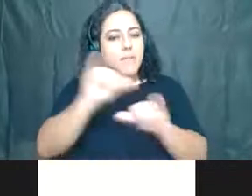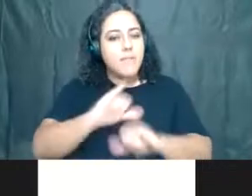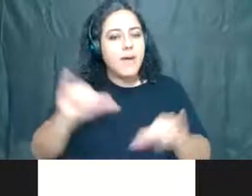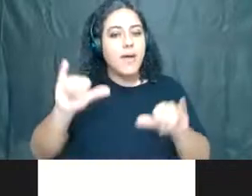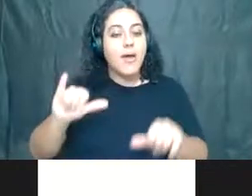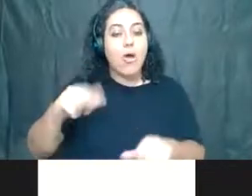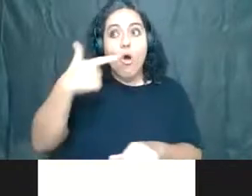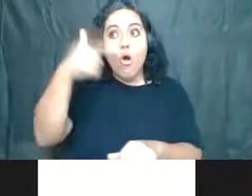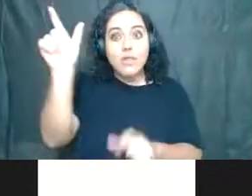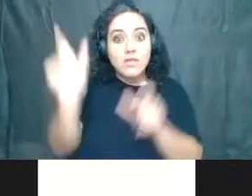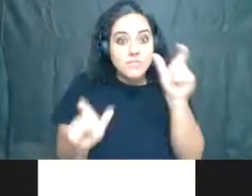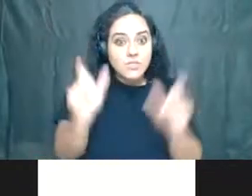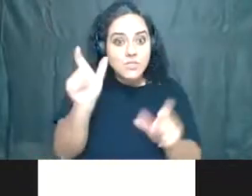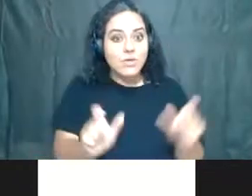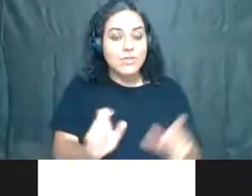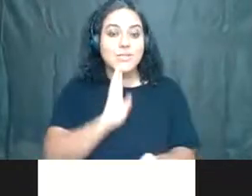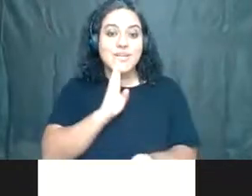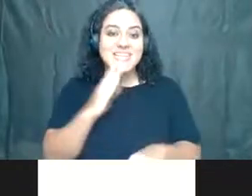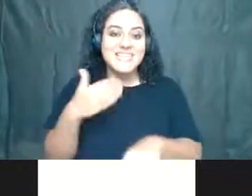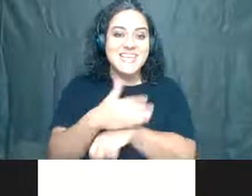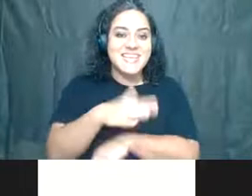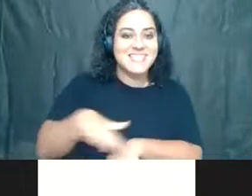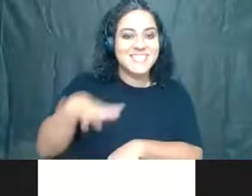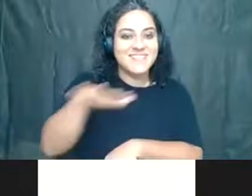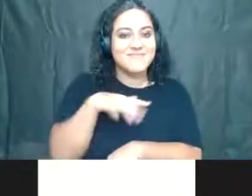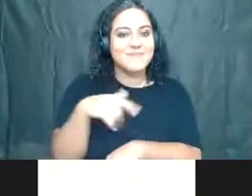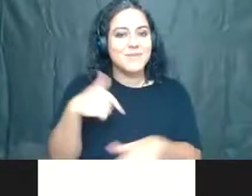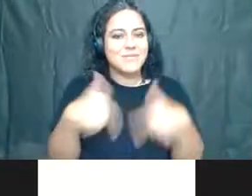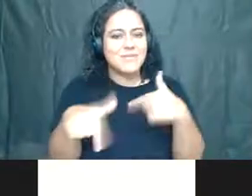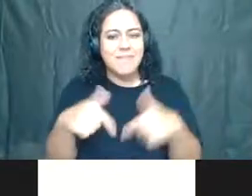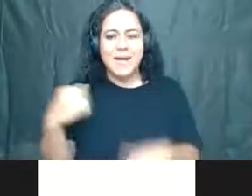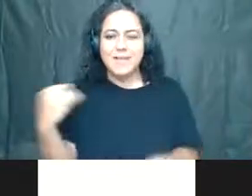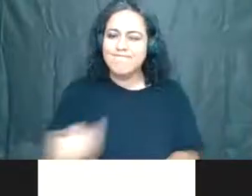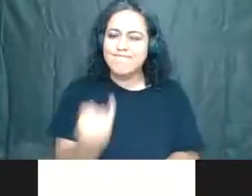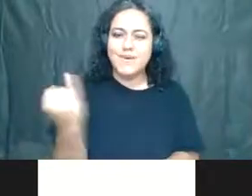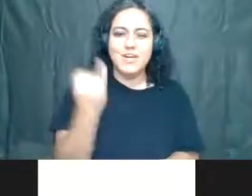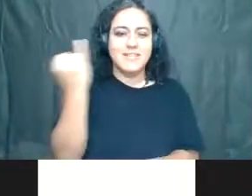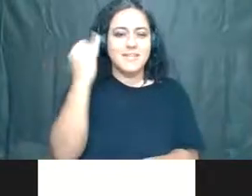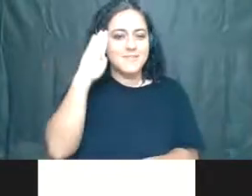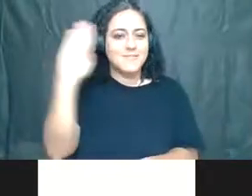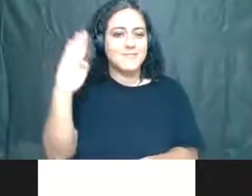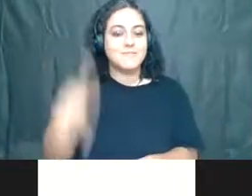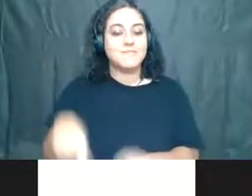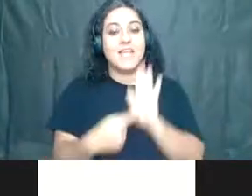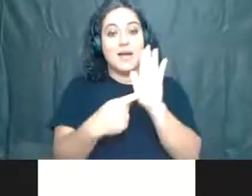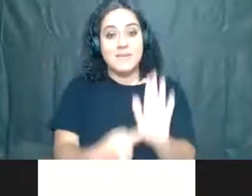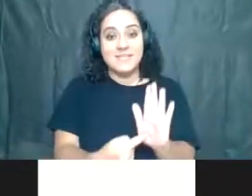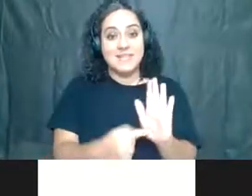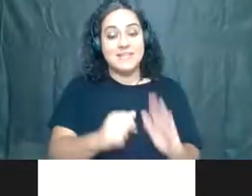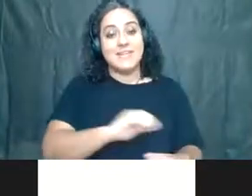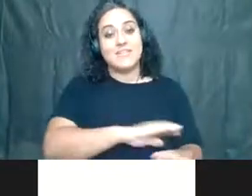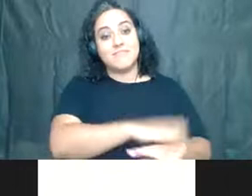pessoas conhecessem, então, trabalhos tão relevantes que foram apresentados durante a